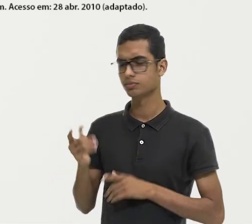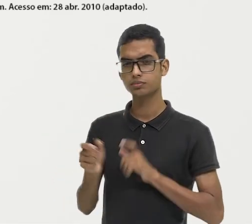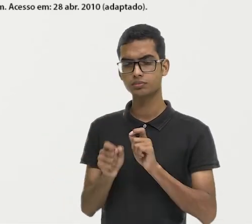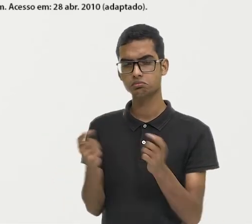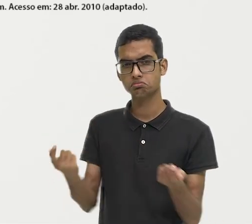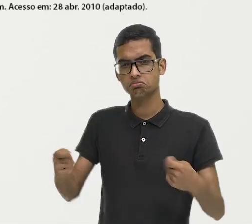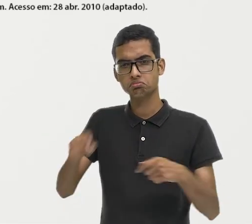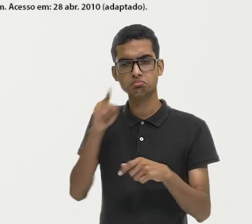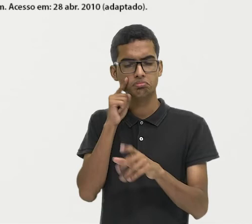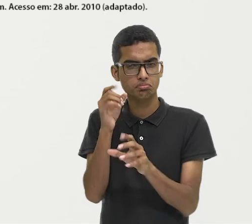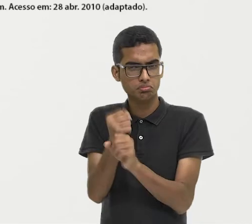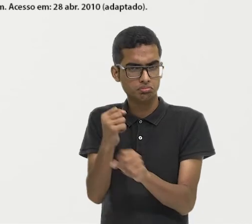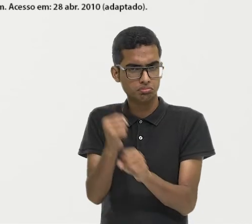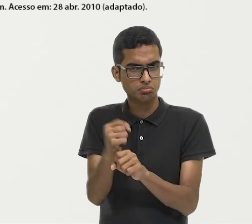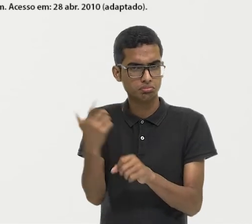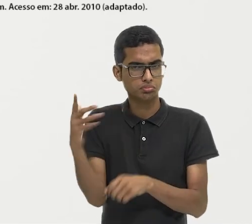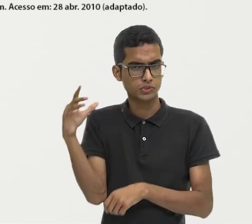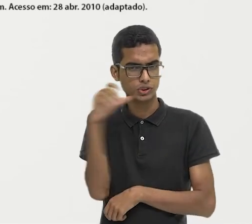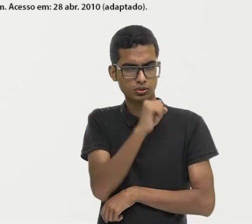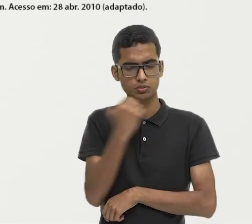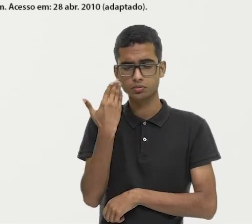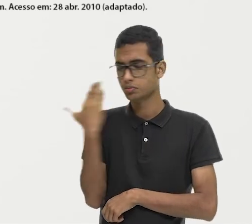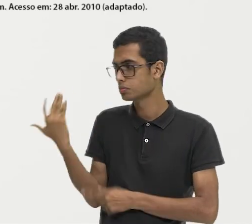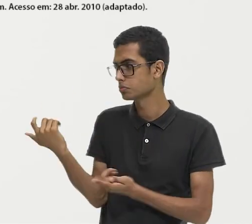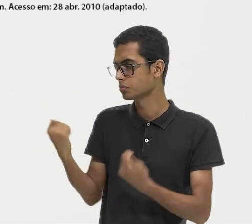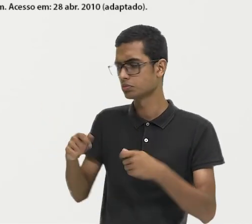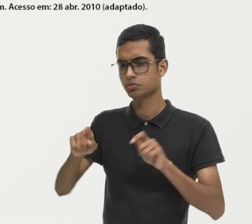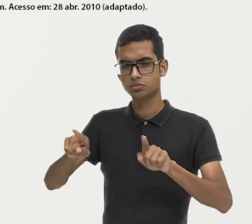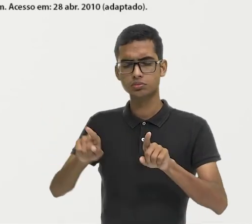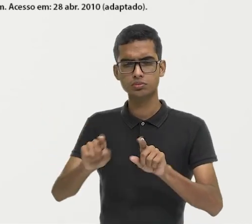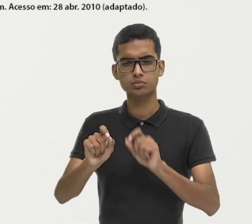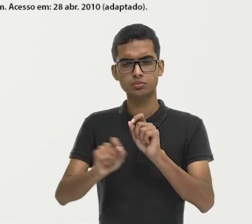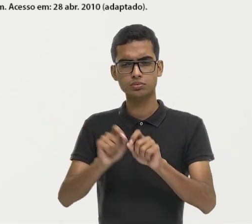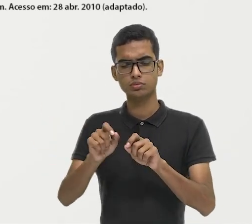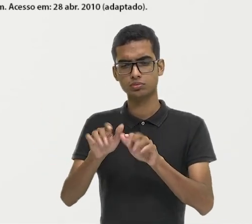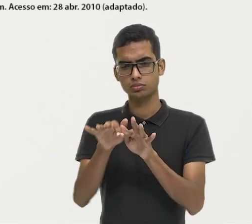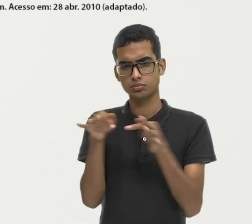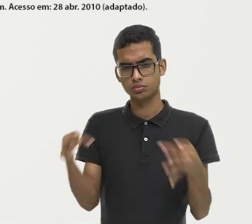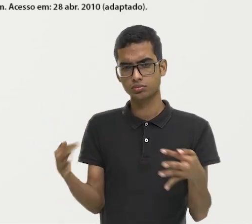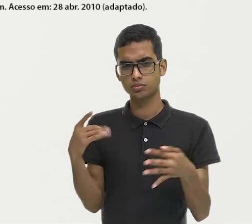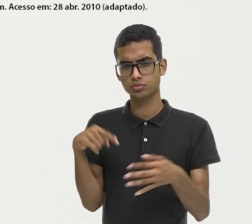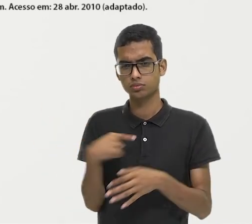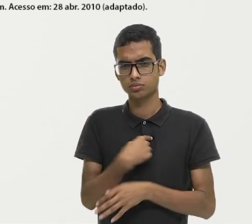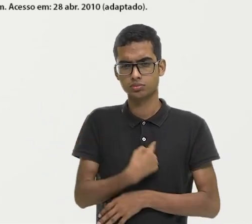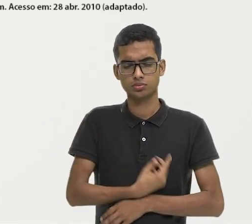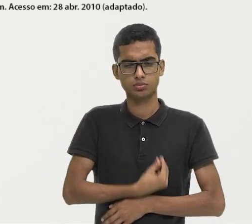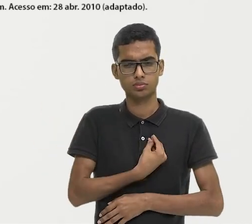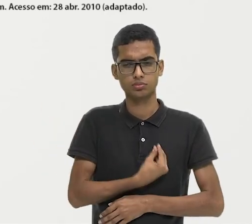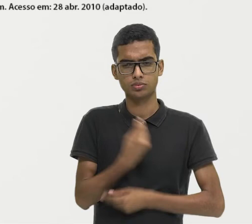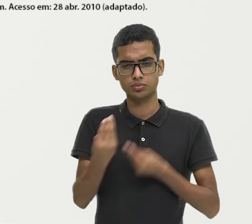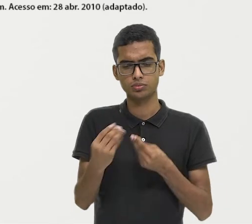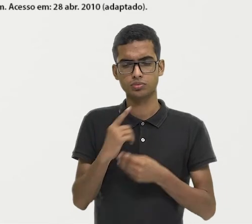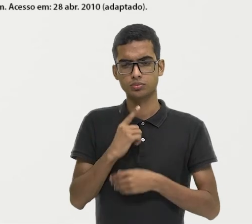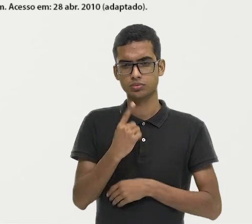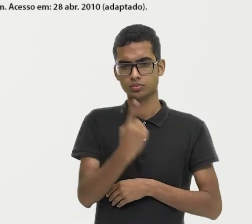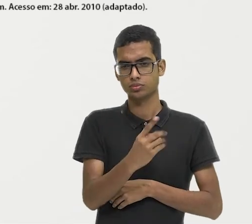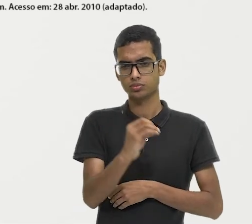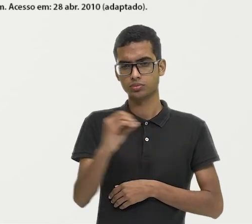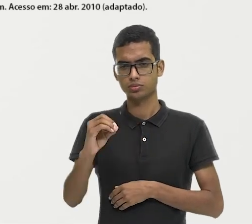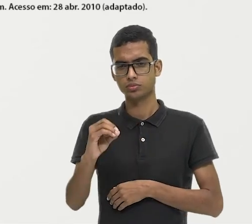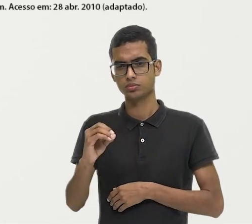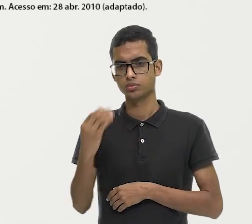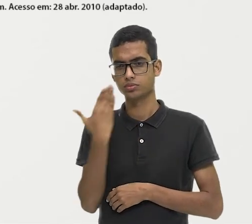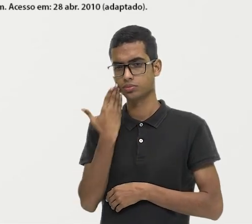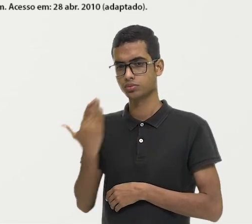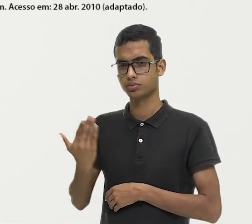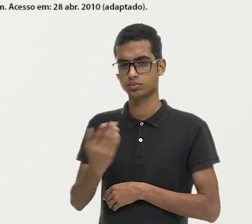maneira, o que a gente pode fazer de cara aqui? Podemos simplificar nossa vida. Como? Corta 1,